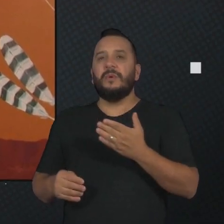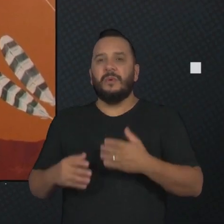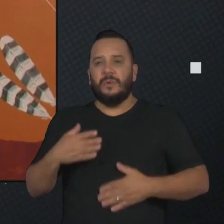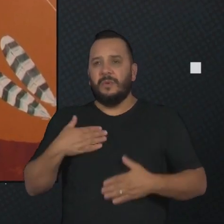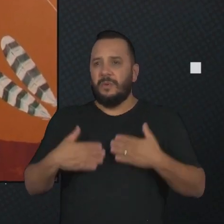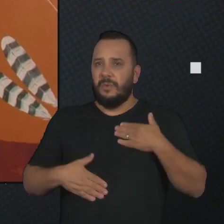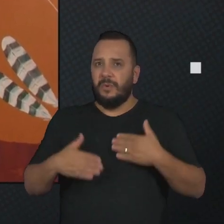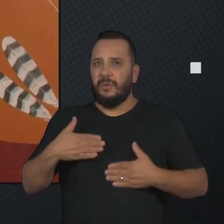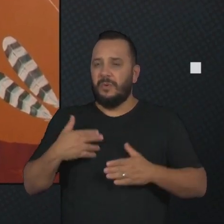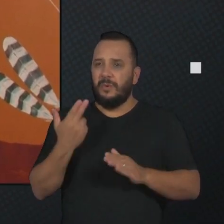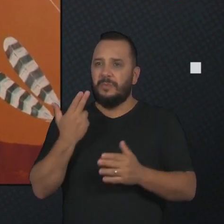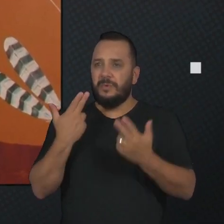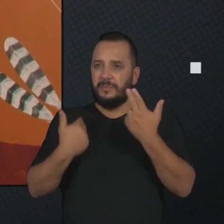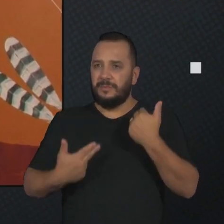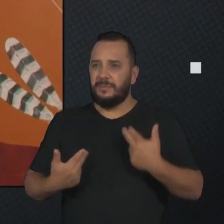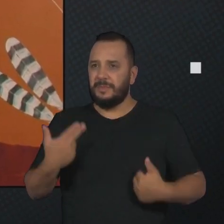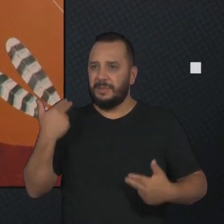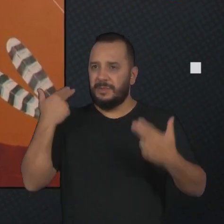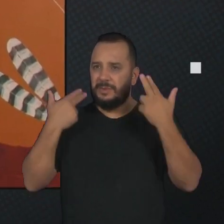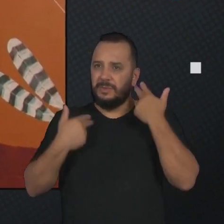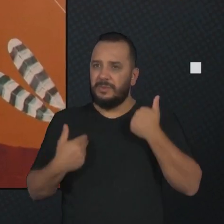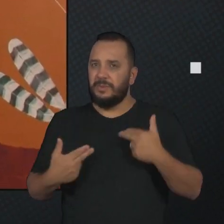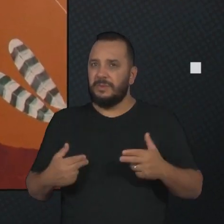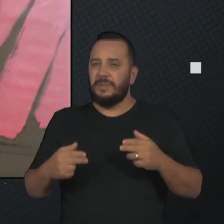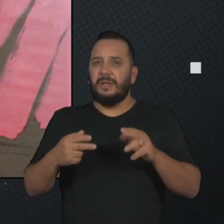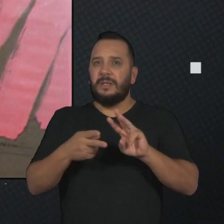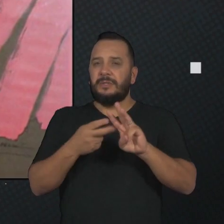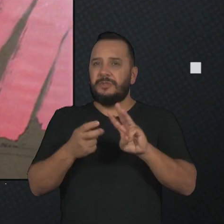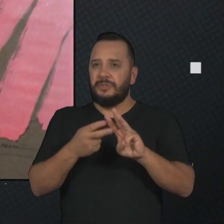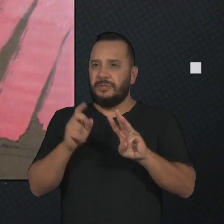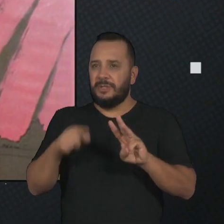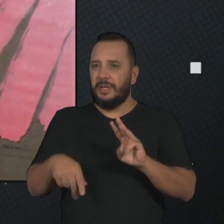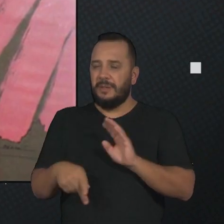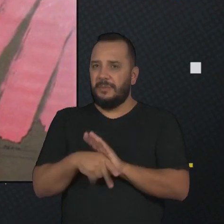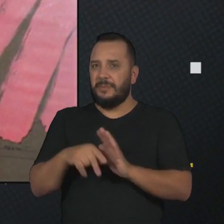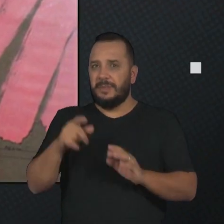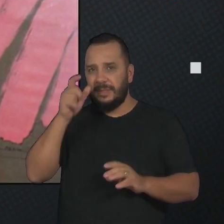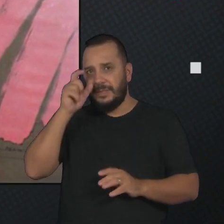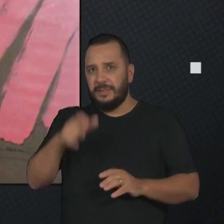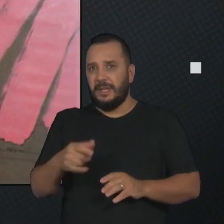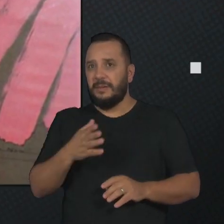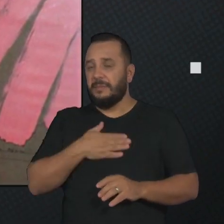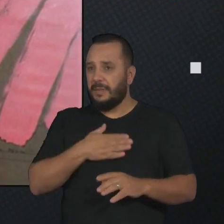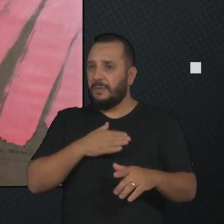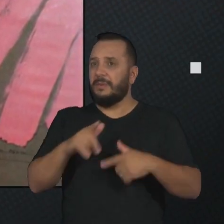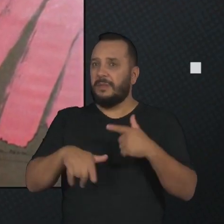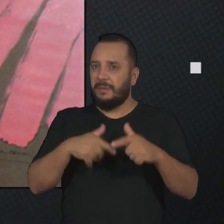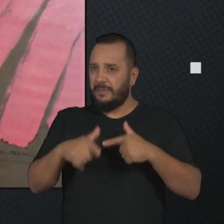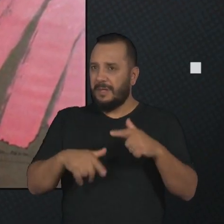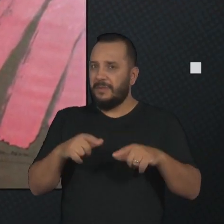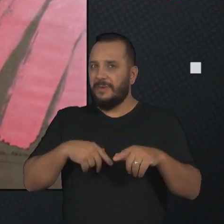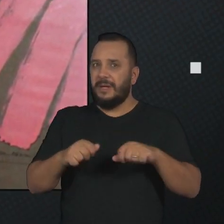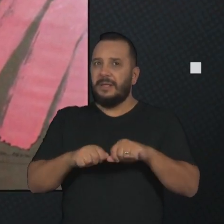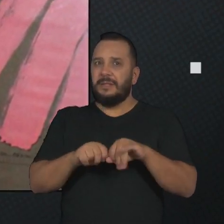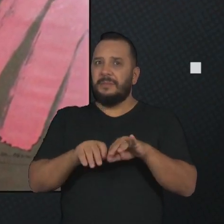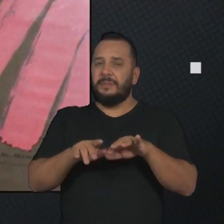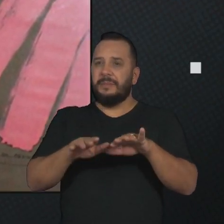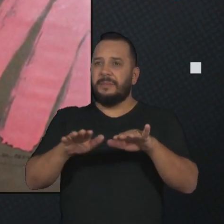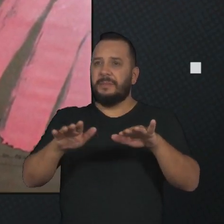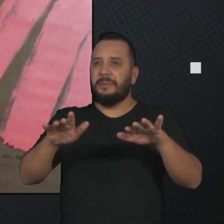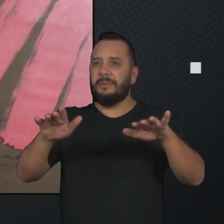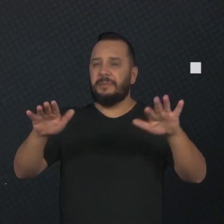indígena, da maneira indígena, então que me interessava. E o meu trabalho vai indo para essa vertente do